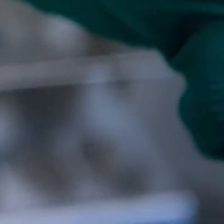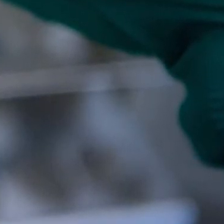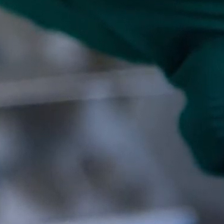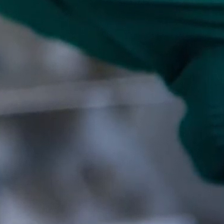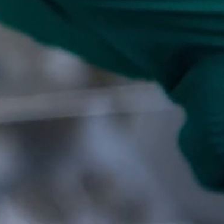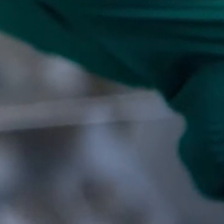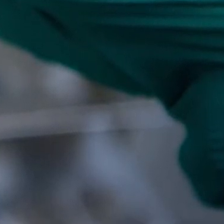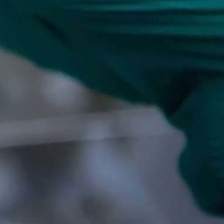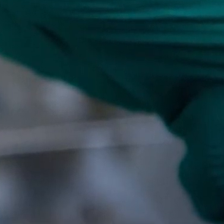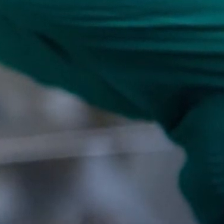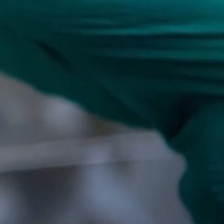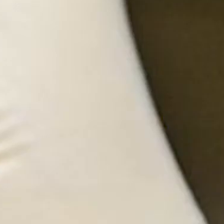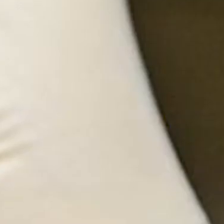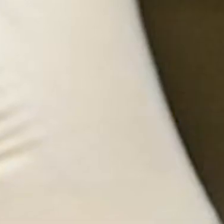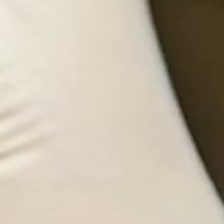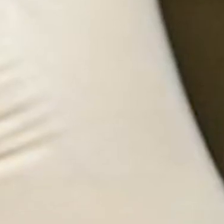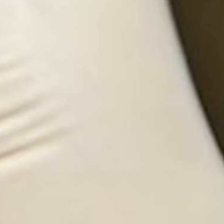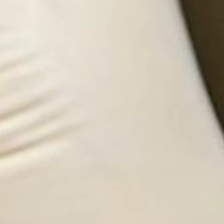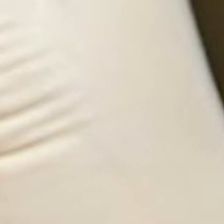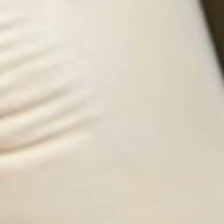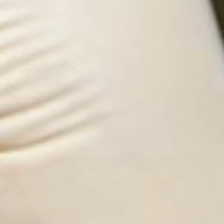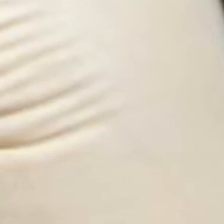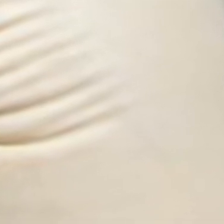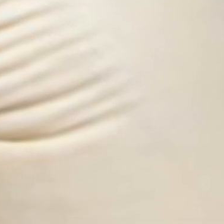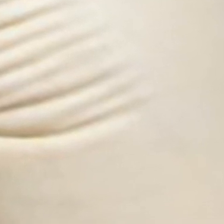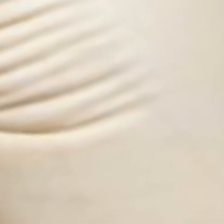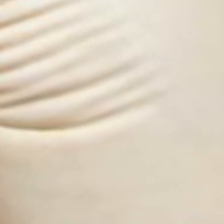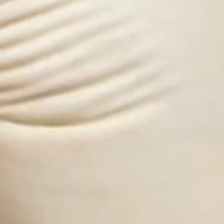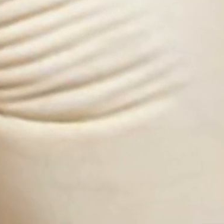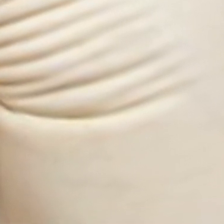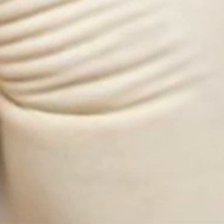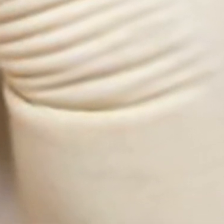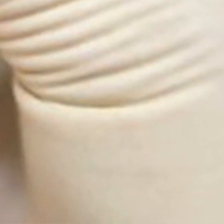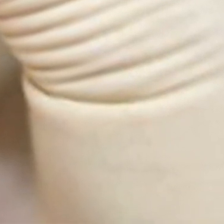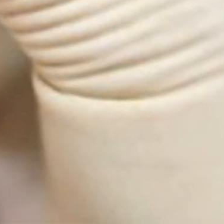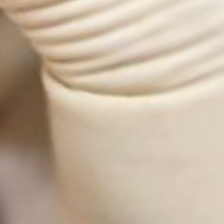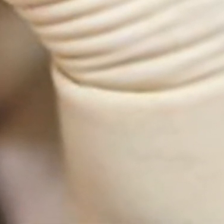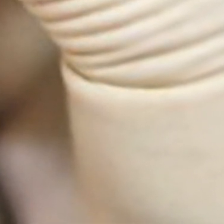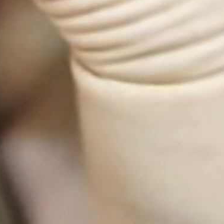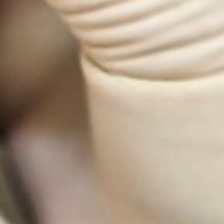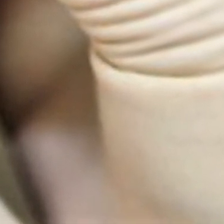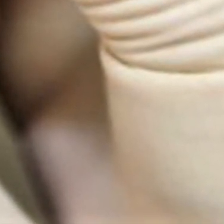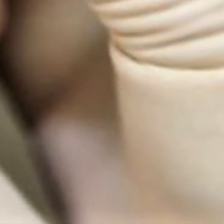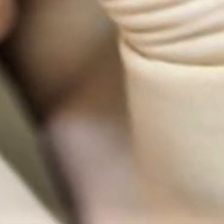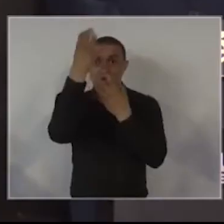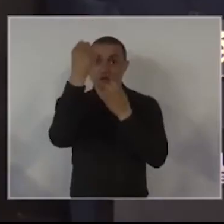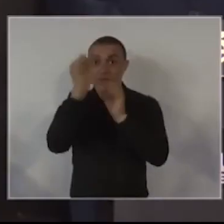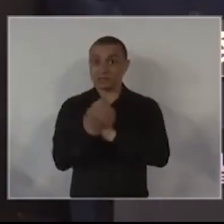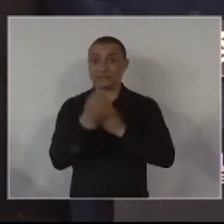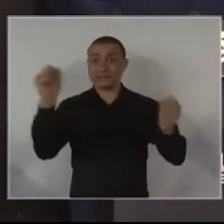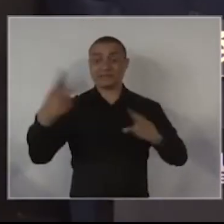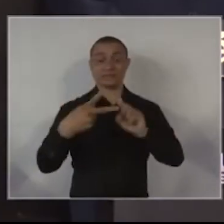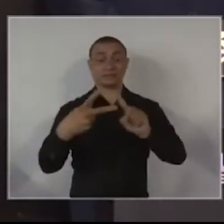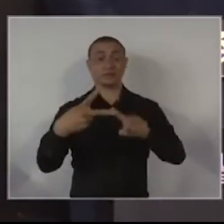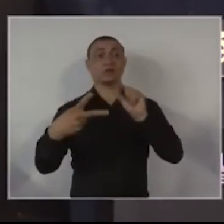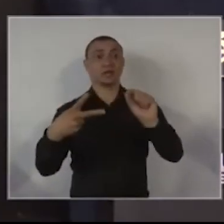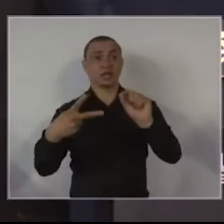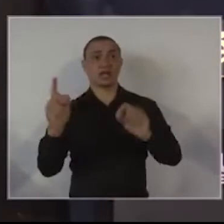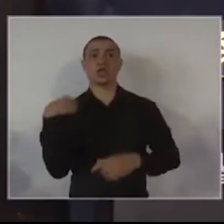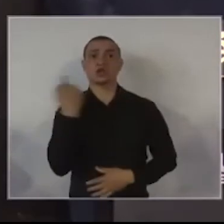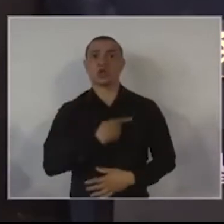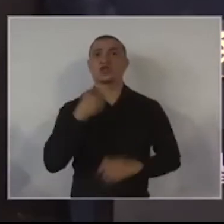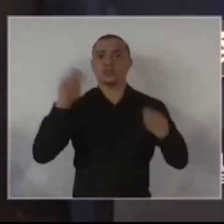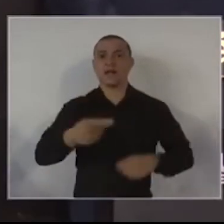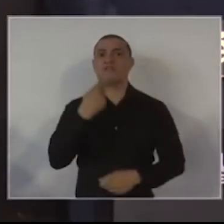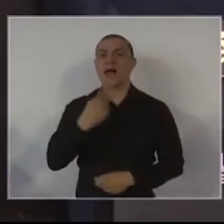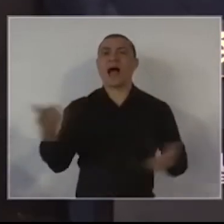João Dória disse que até o dia 30 de dezembro, as 6 milhões de doses já estarão em São Paulo. É que nós podemos afirmar